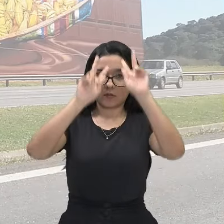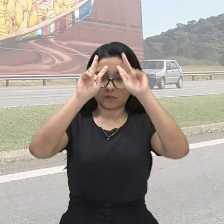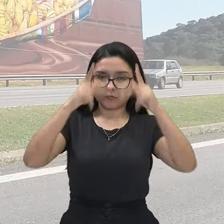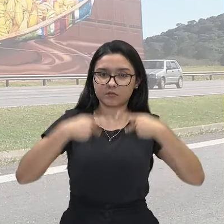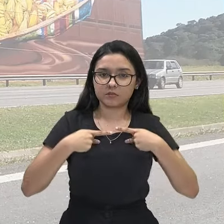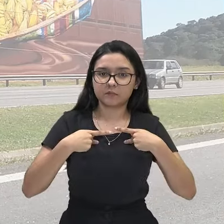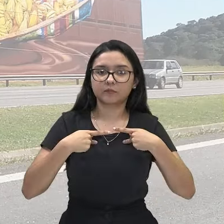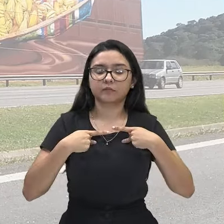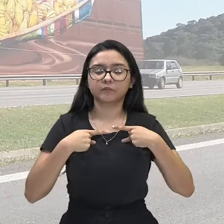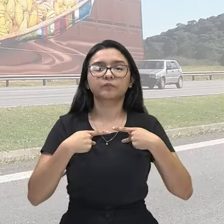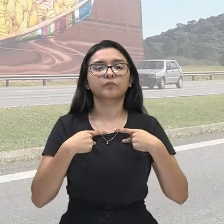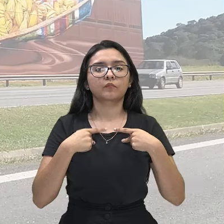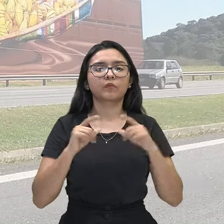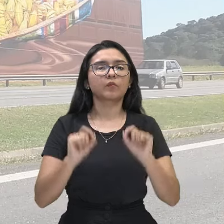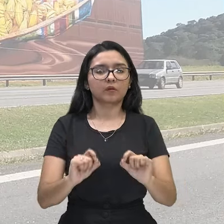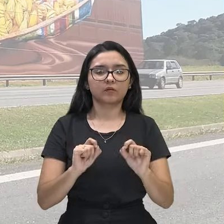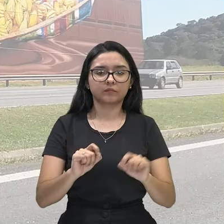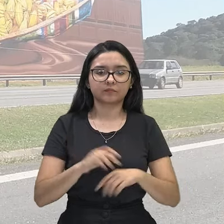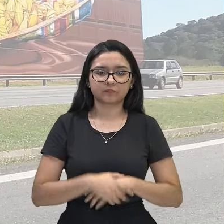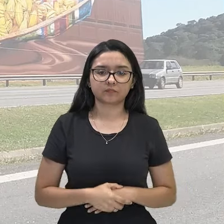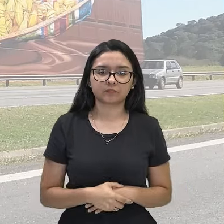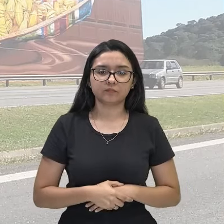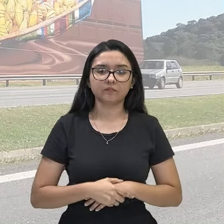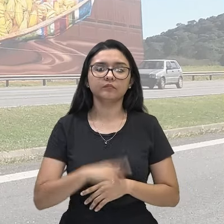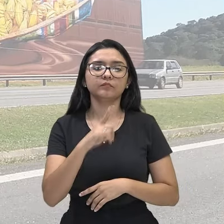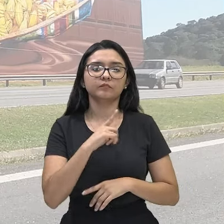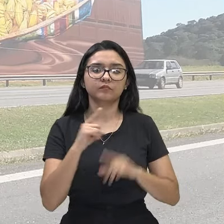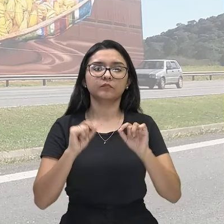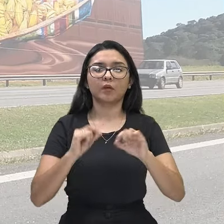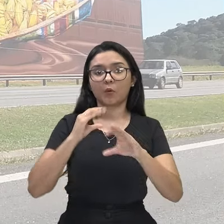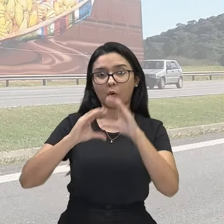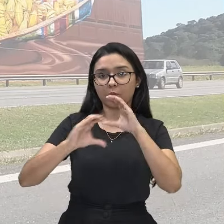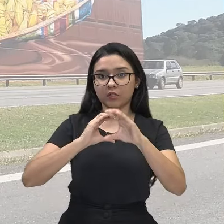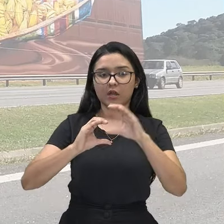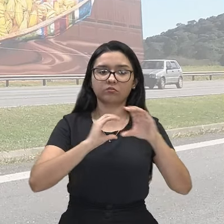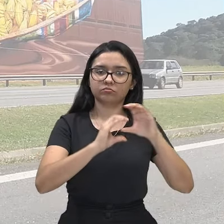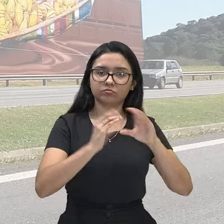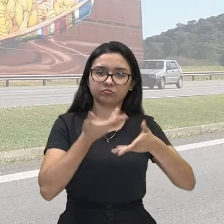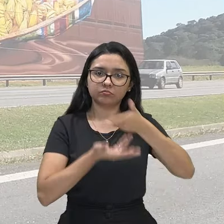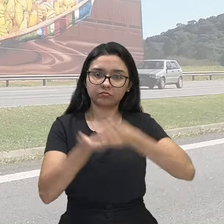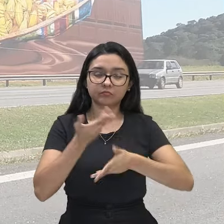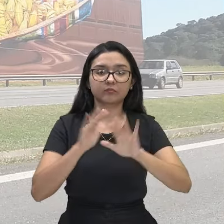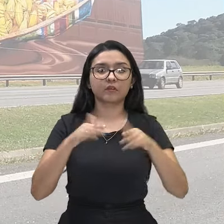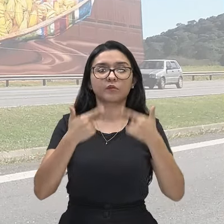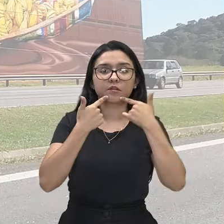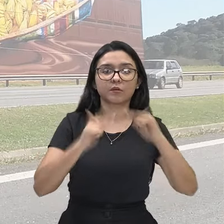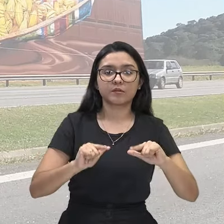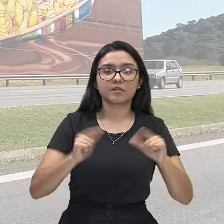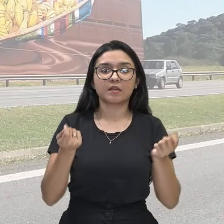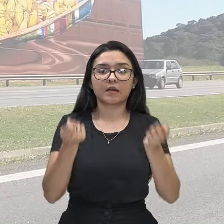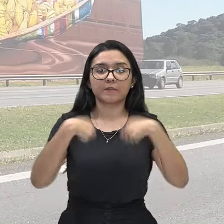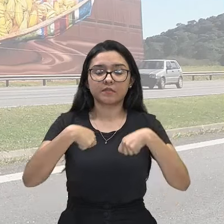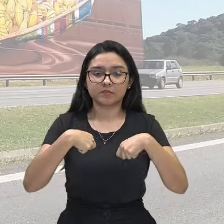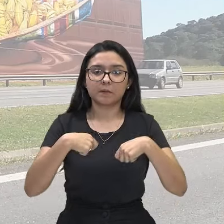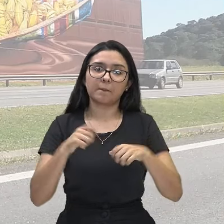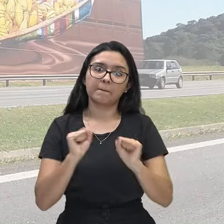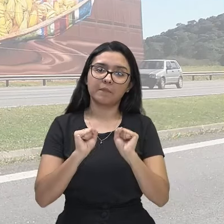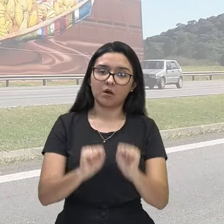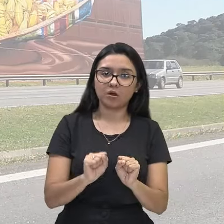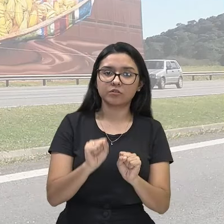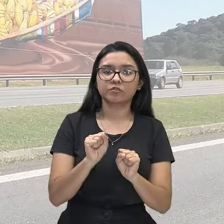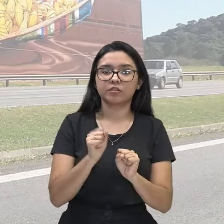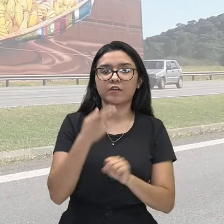para a criação de sistemas comunicativos. Essa linguagem, essa capacidade, ela pode ser da forma